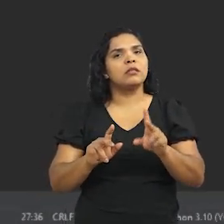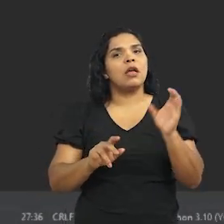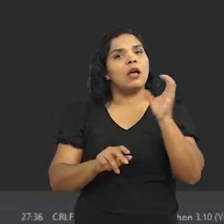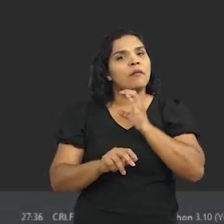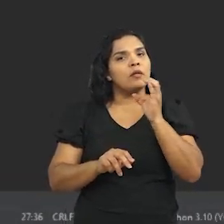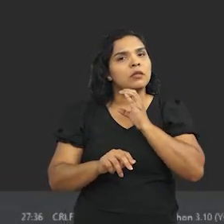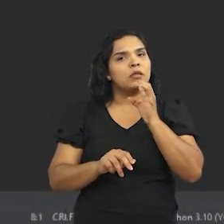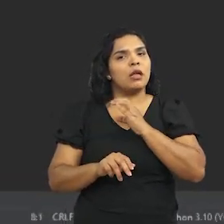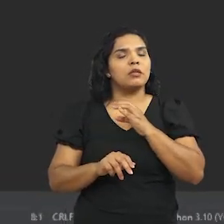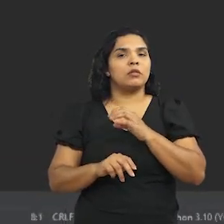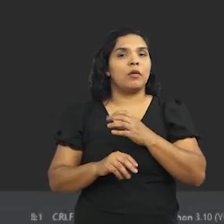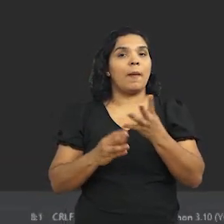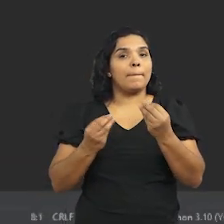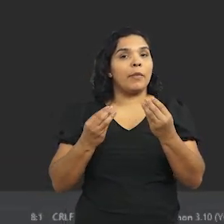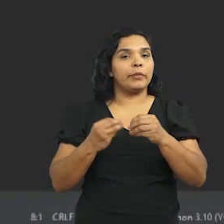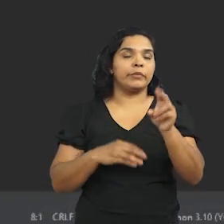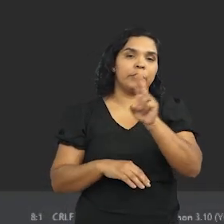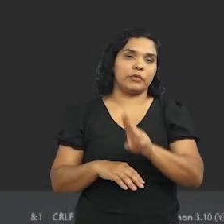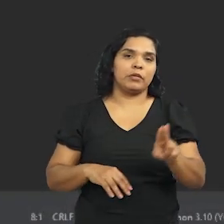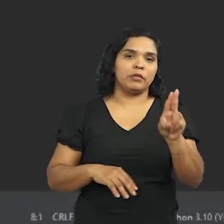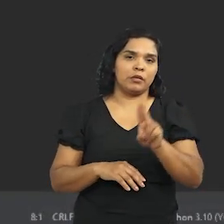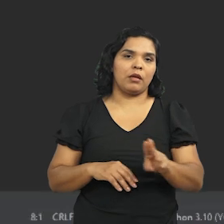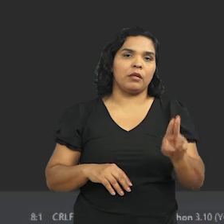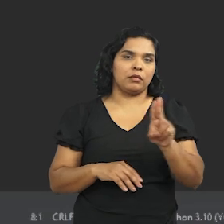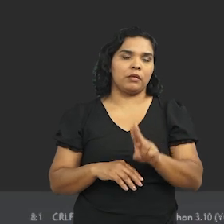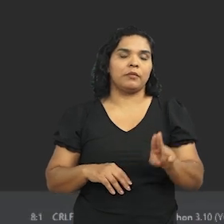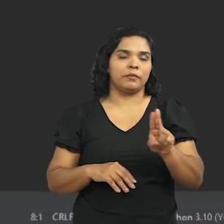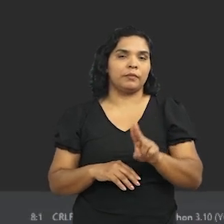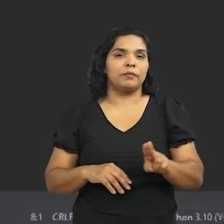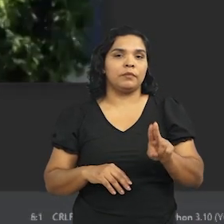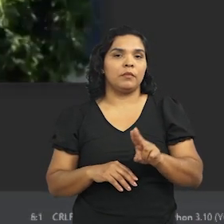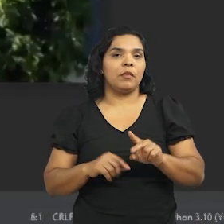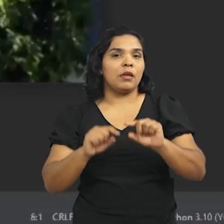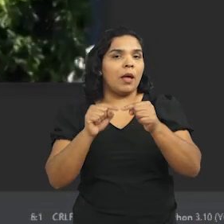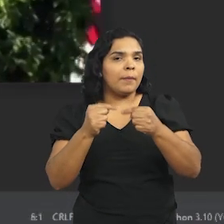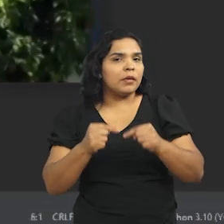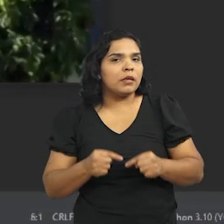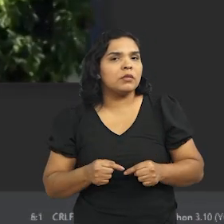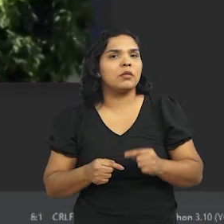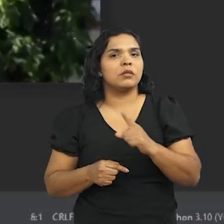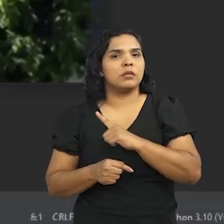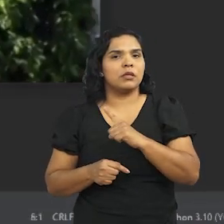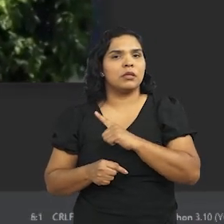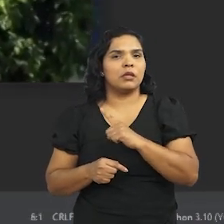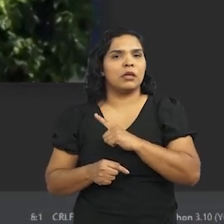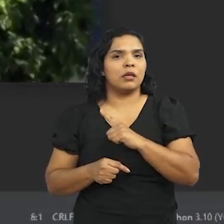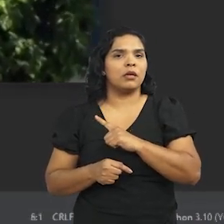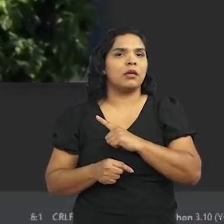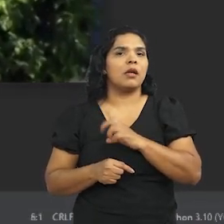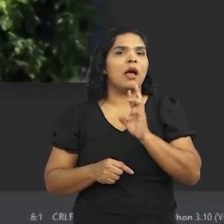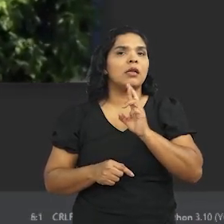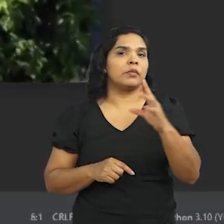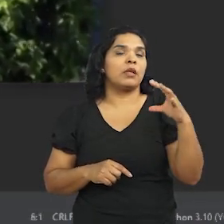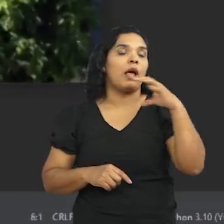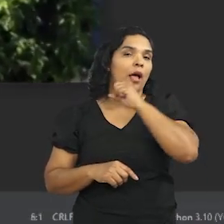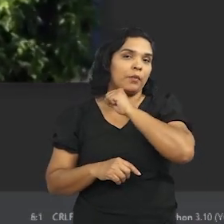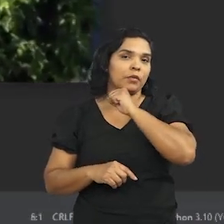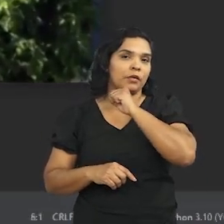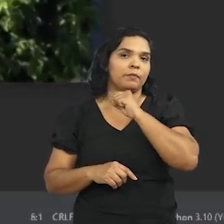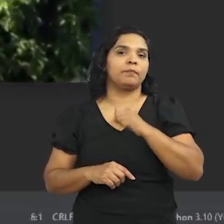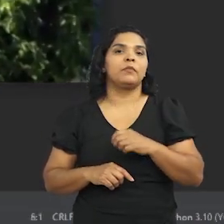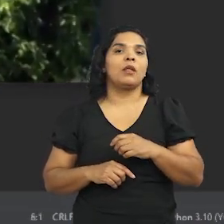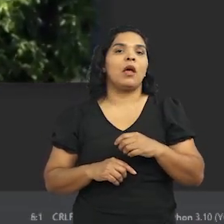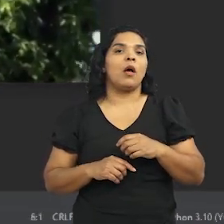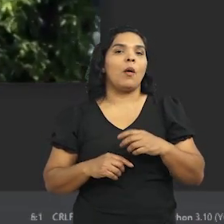peculiaridade que é a questão da velocidade. Então ela é muito utilizada para aplicações que têm baixa latência, ou seja, tem que ter a